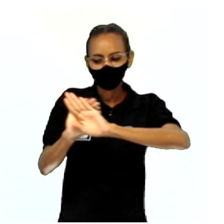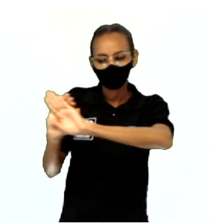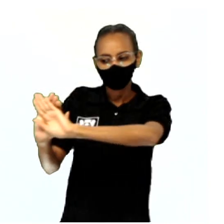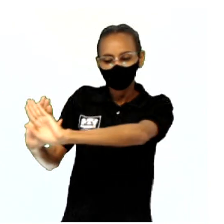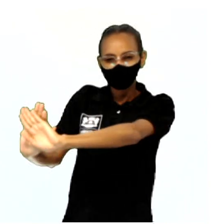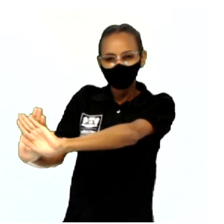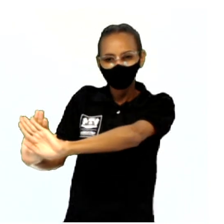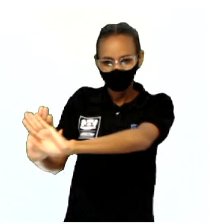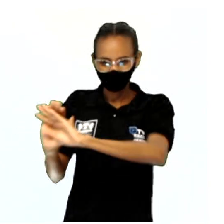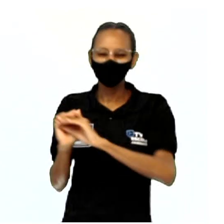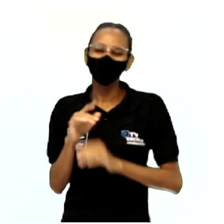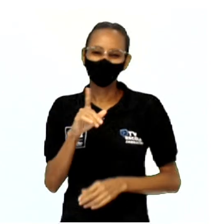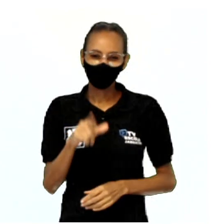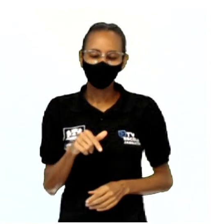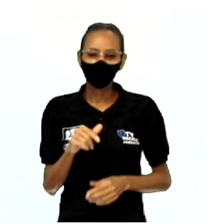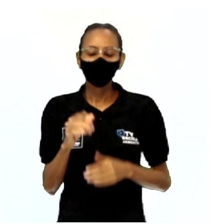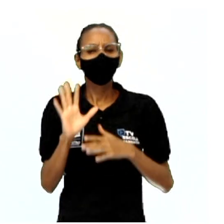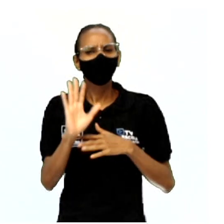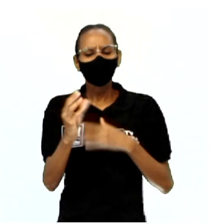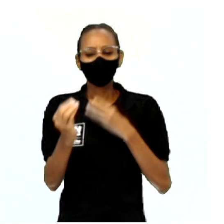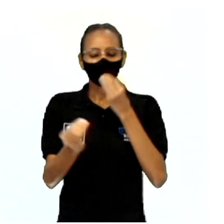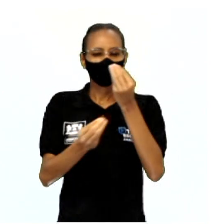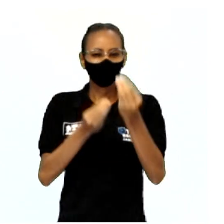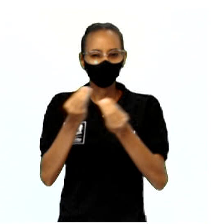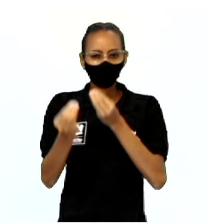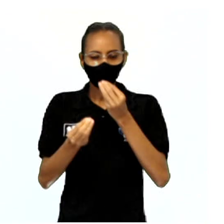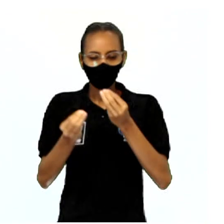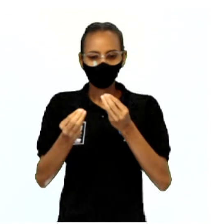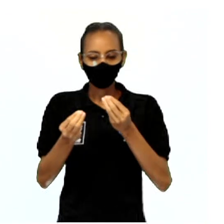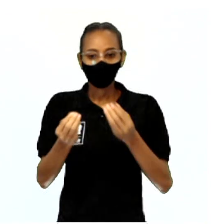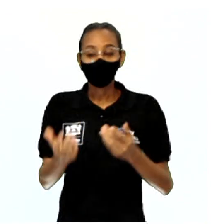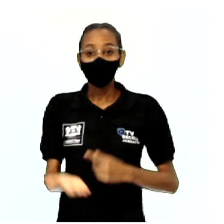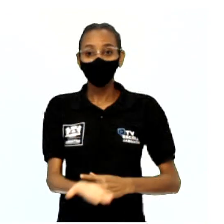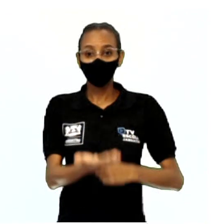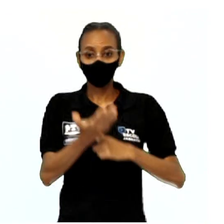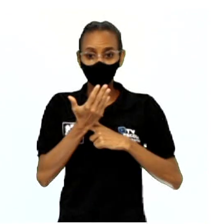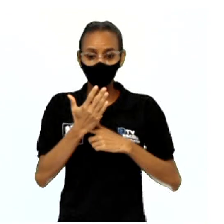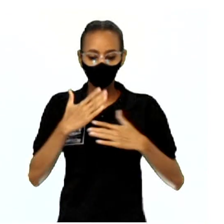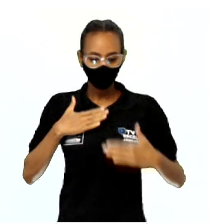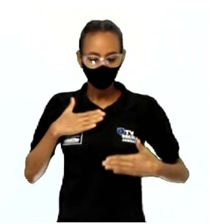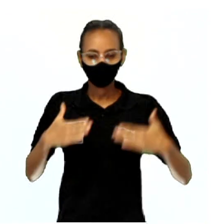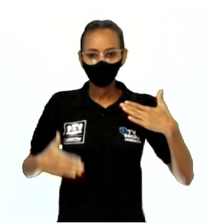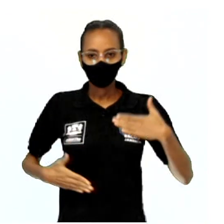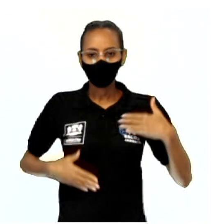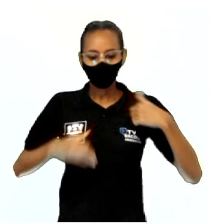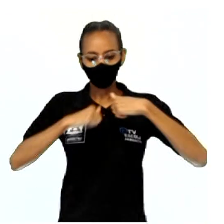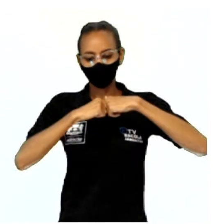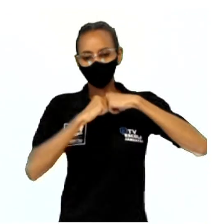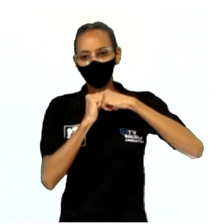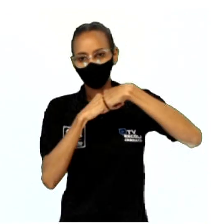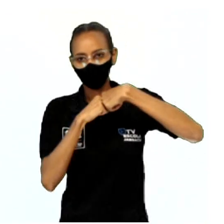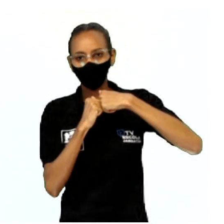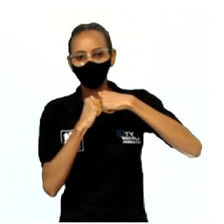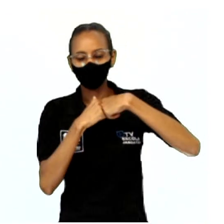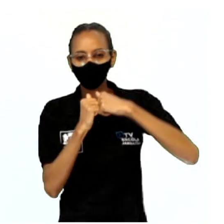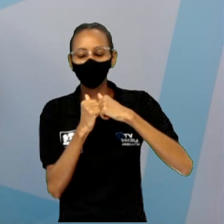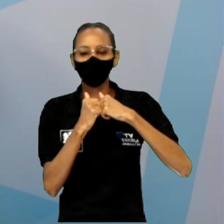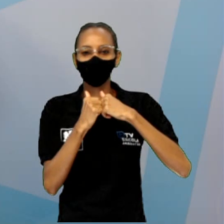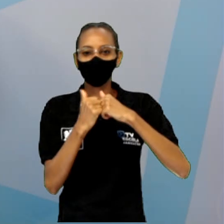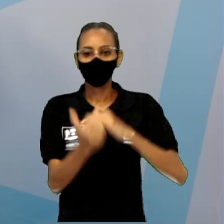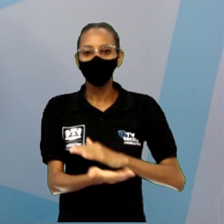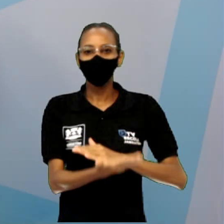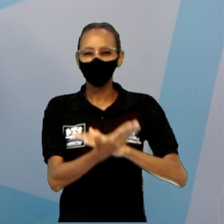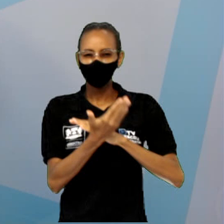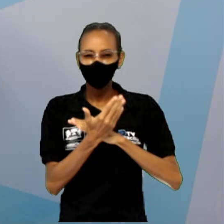maior amplitude de movimento e também fortalecendo as articulações e prevenindo as